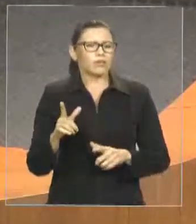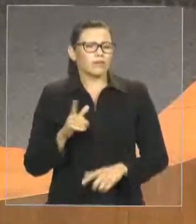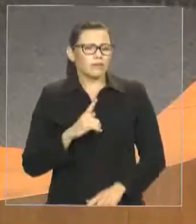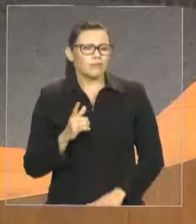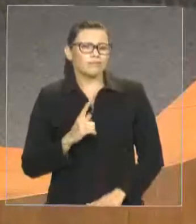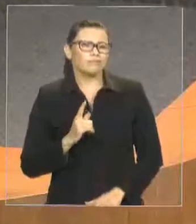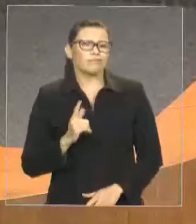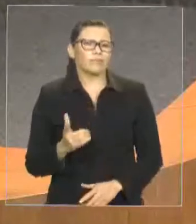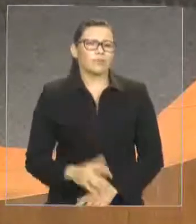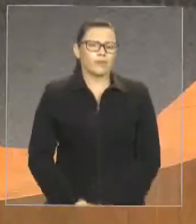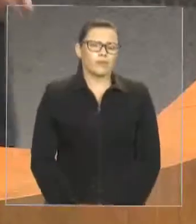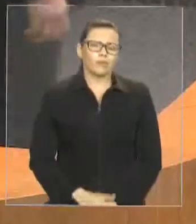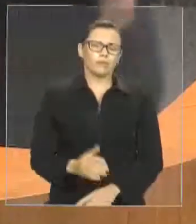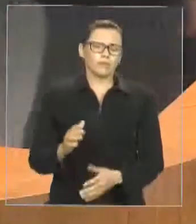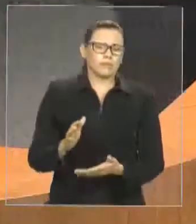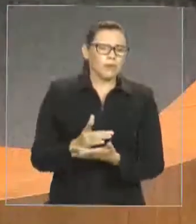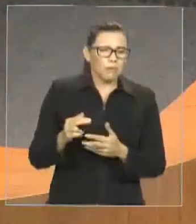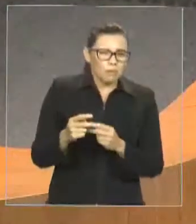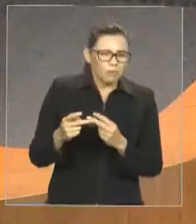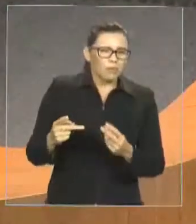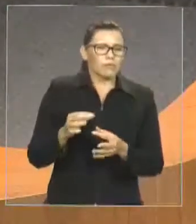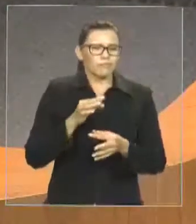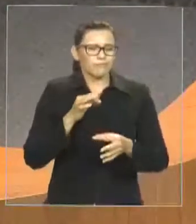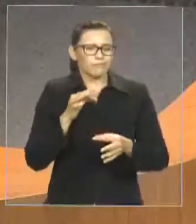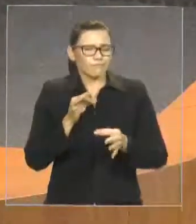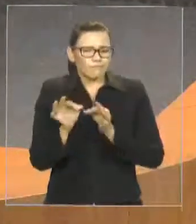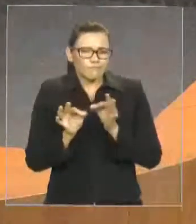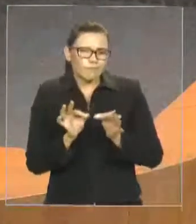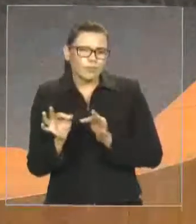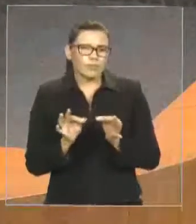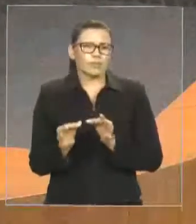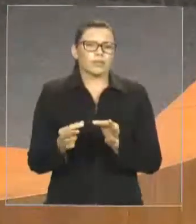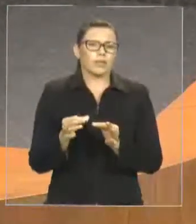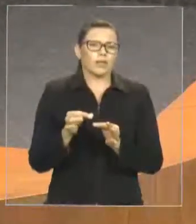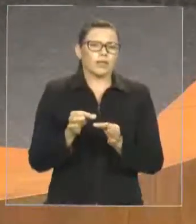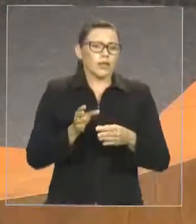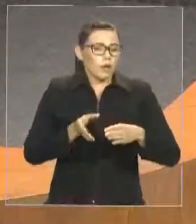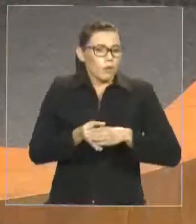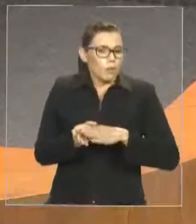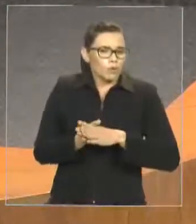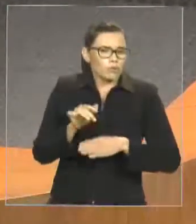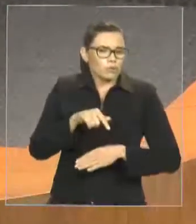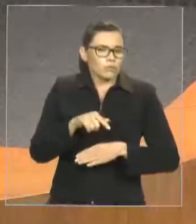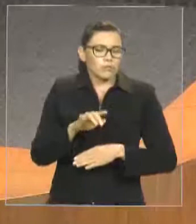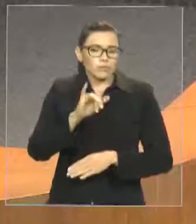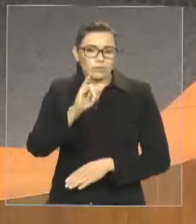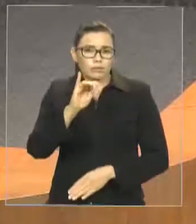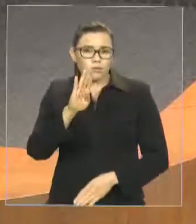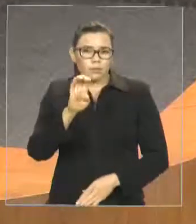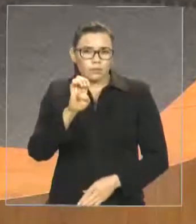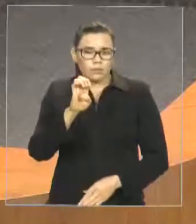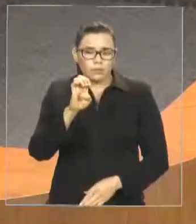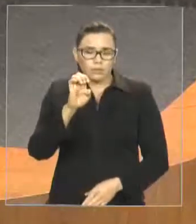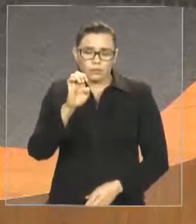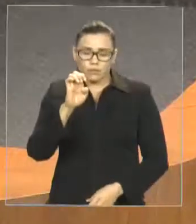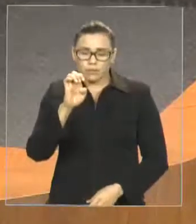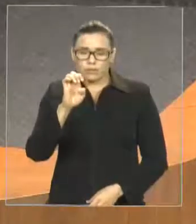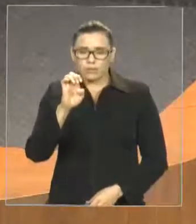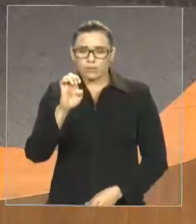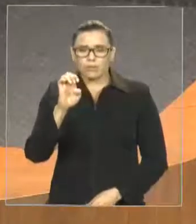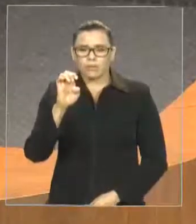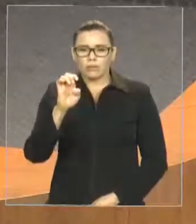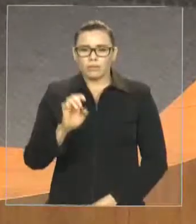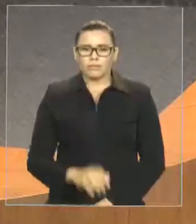reunir com os gestores, a partir de hoje, para, da mesma forma que a gente implantou esta